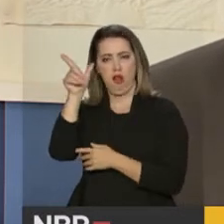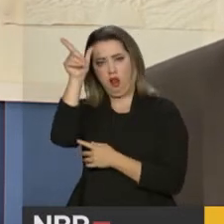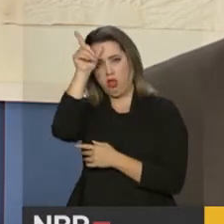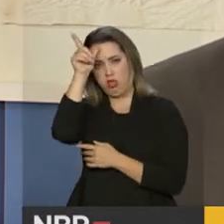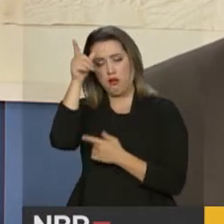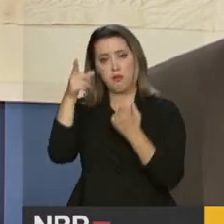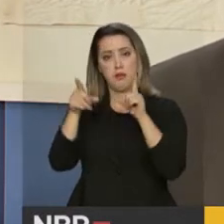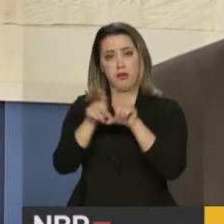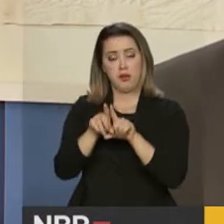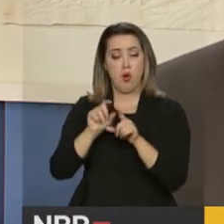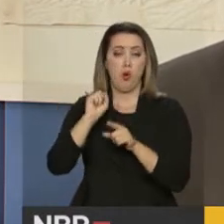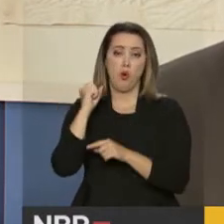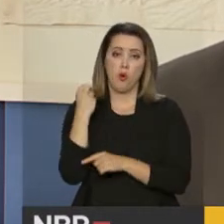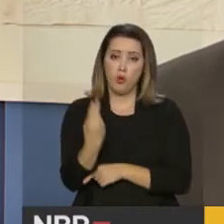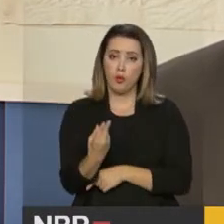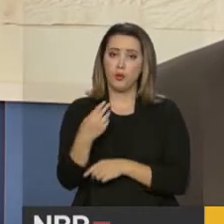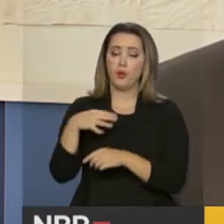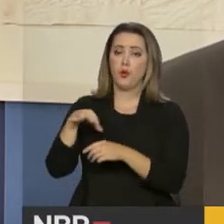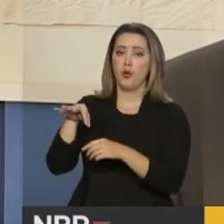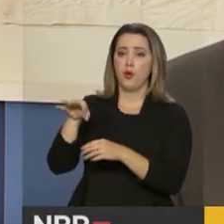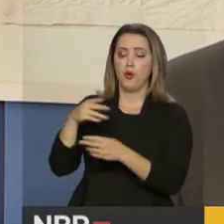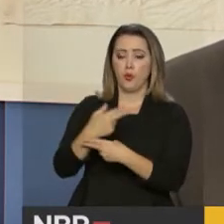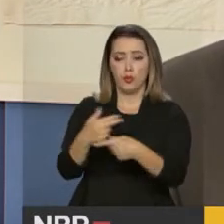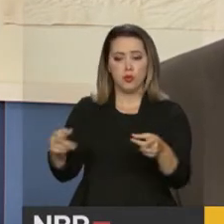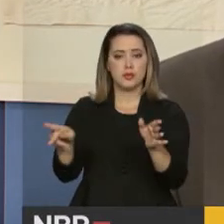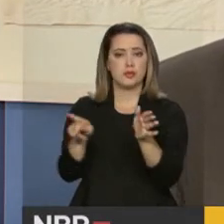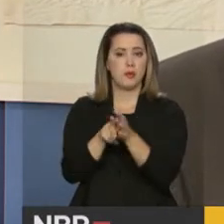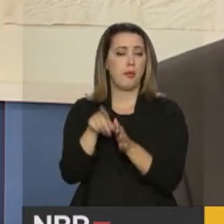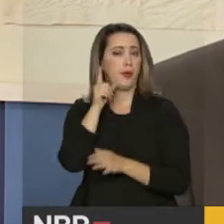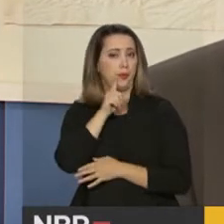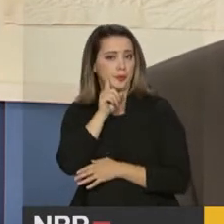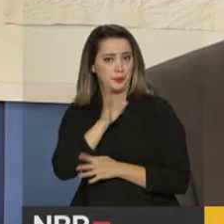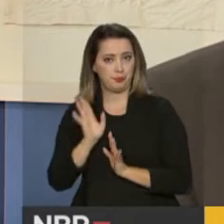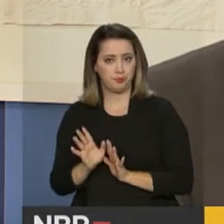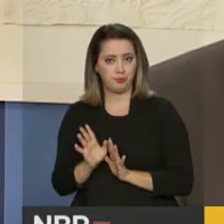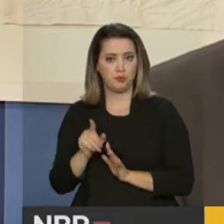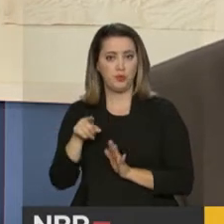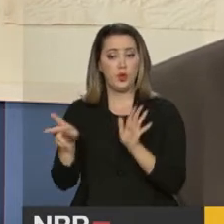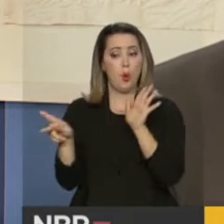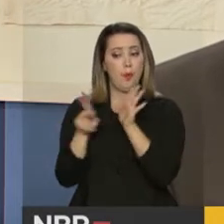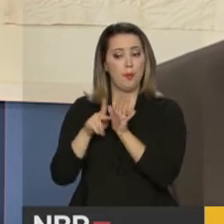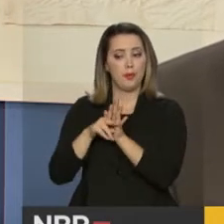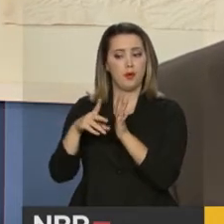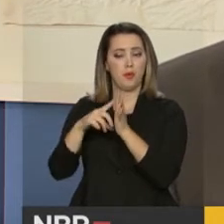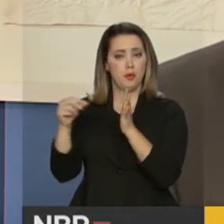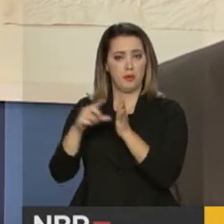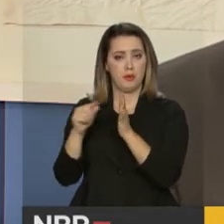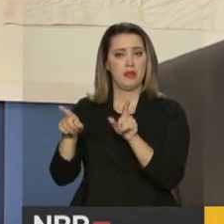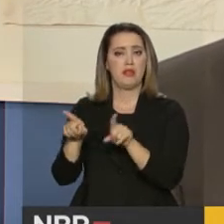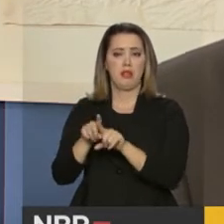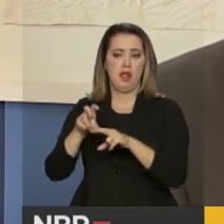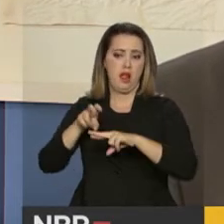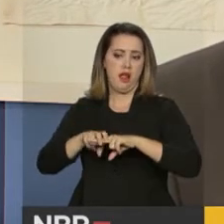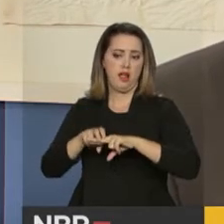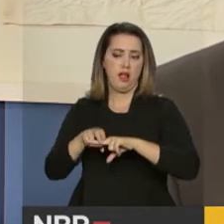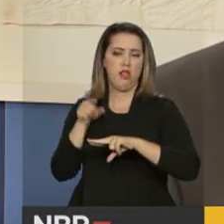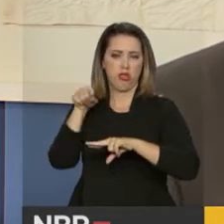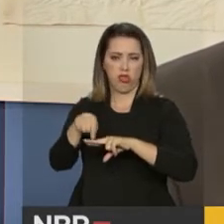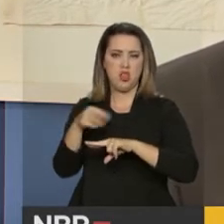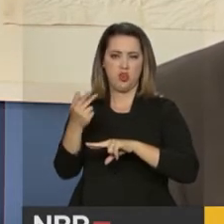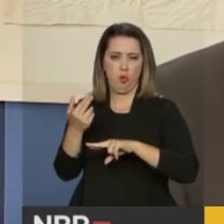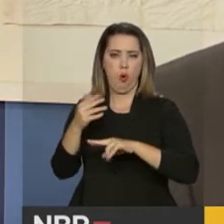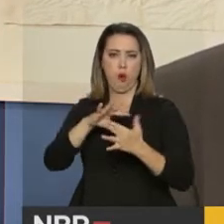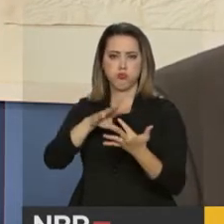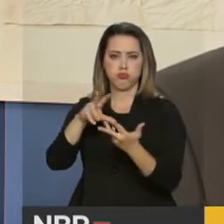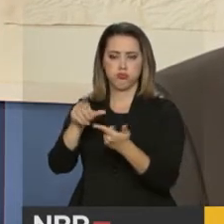ou móveis de designers americanos. O próprio Palácio do Planalto, por exemplo, ele tem cadeiras desse estilo, as